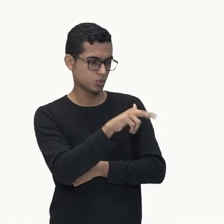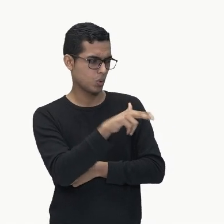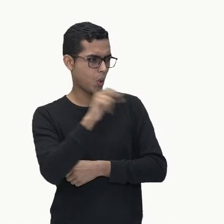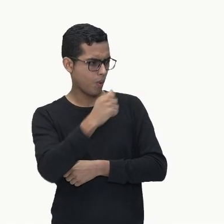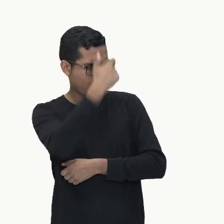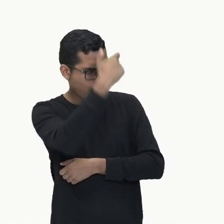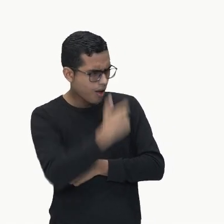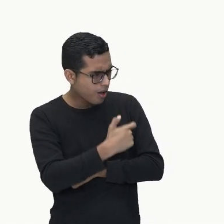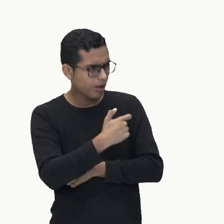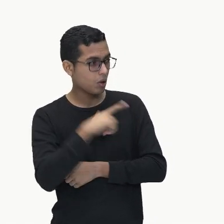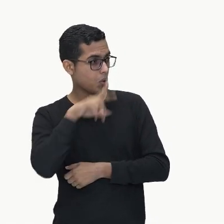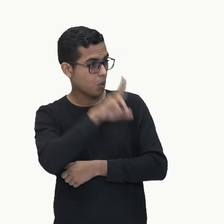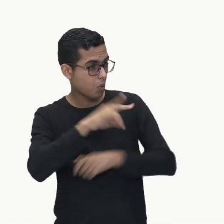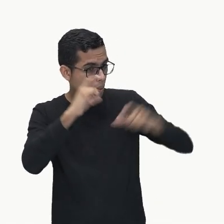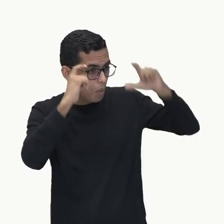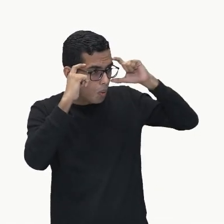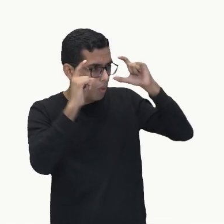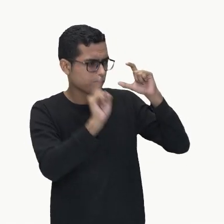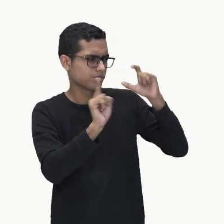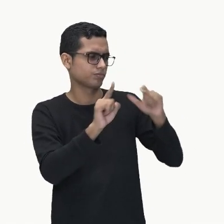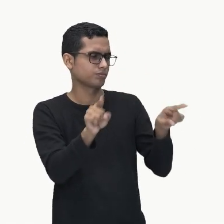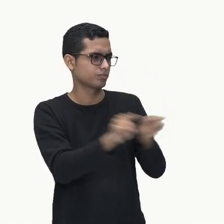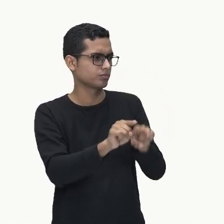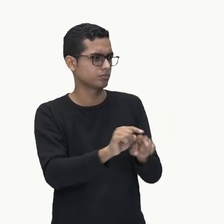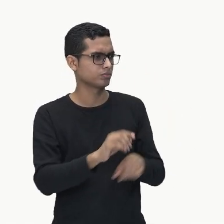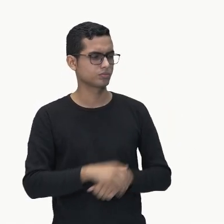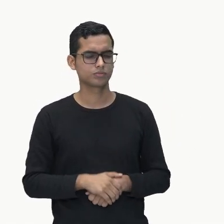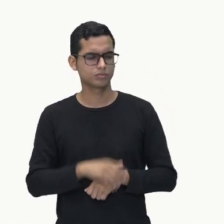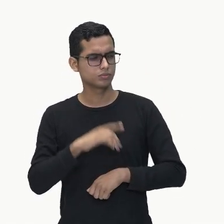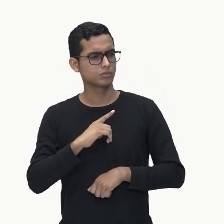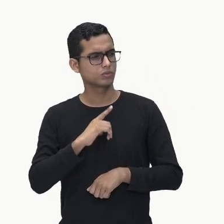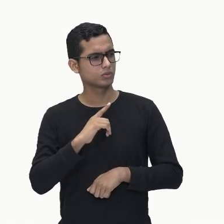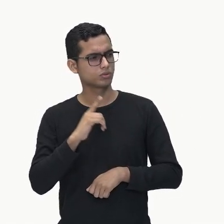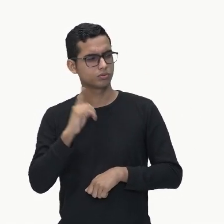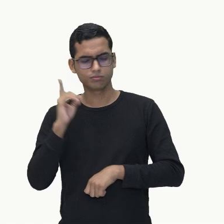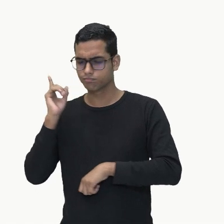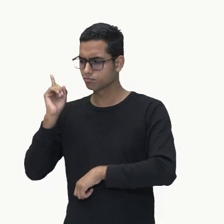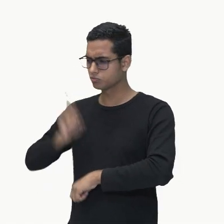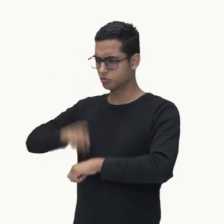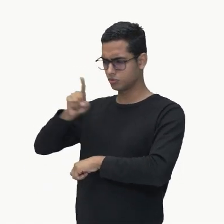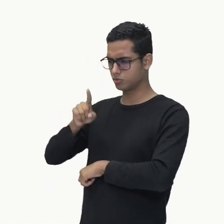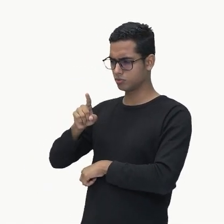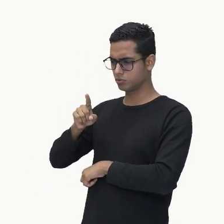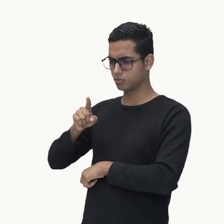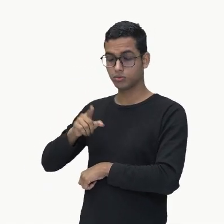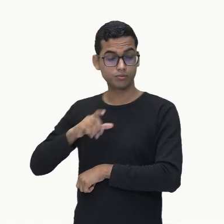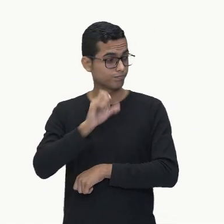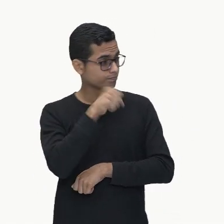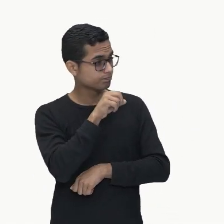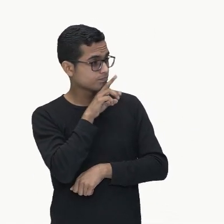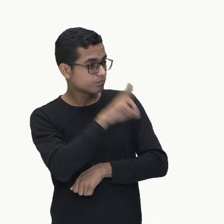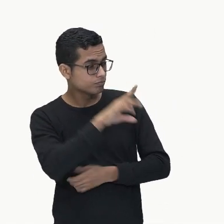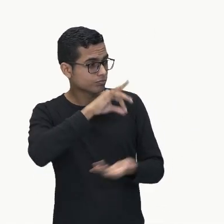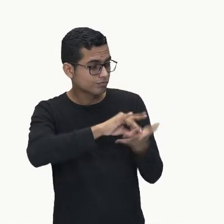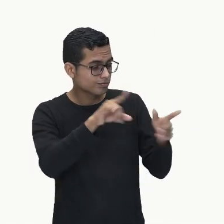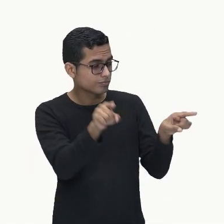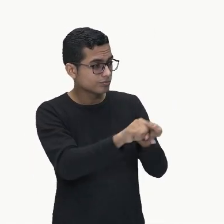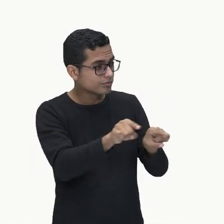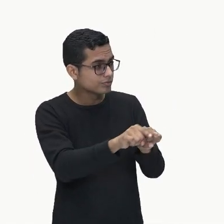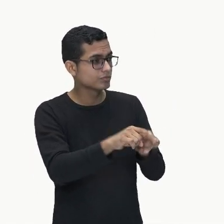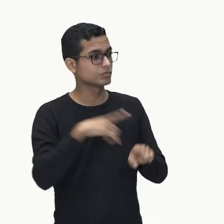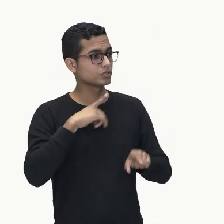nem sequer uso óculos. E diz-me que foi de repente? Sim, senhor doutor, como uma luz que se